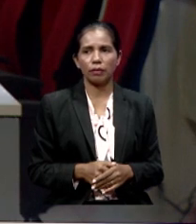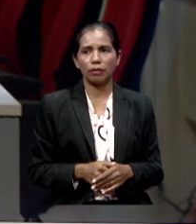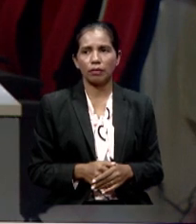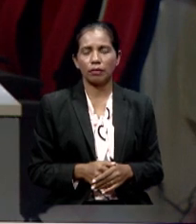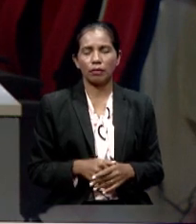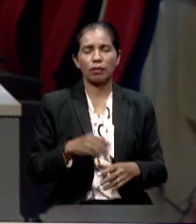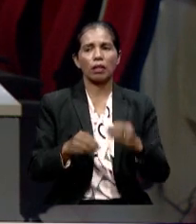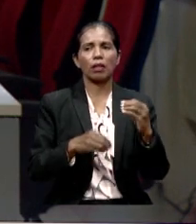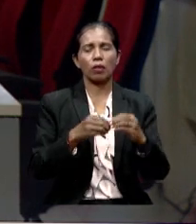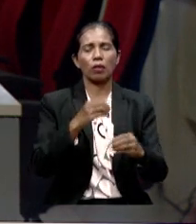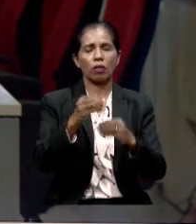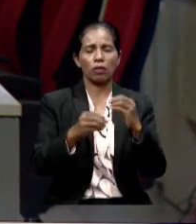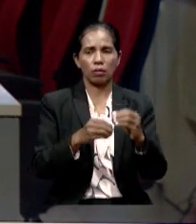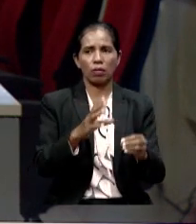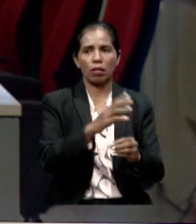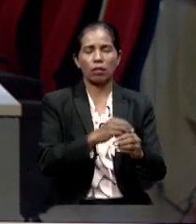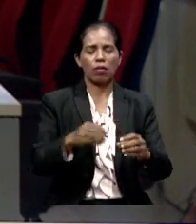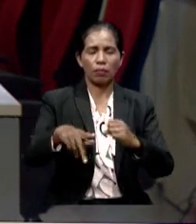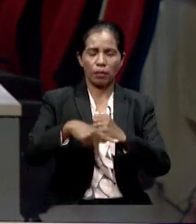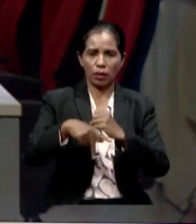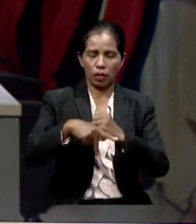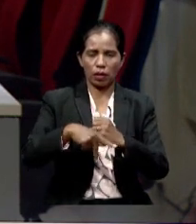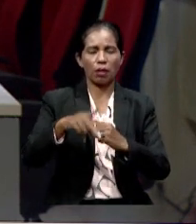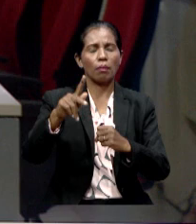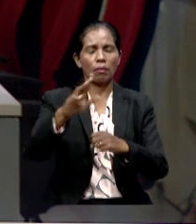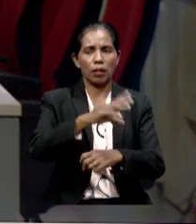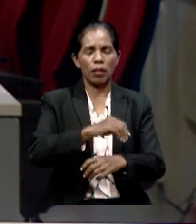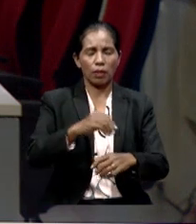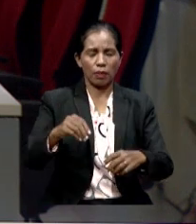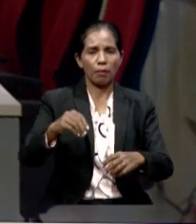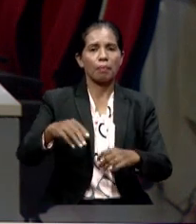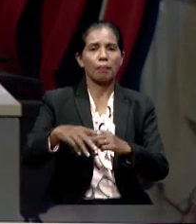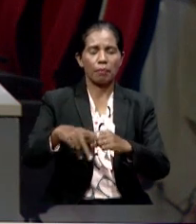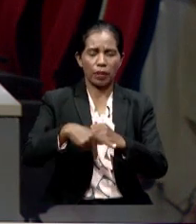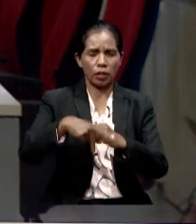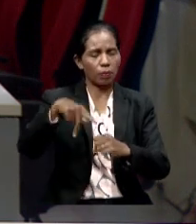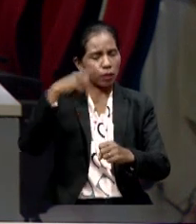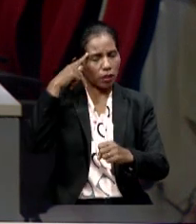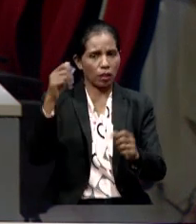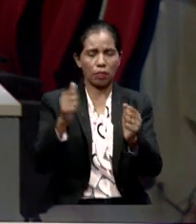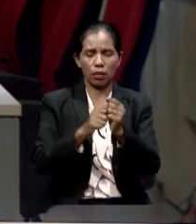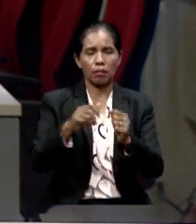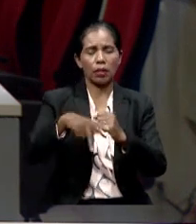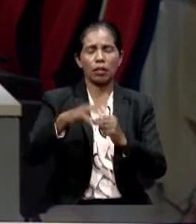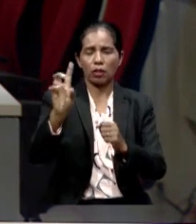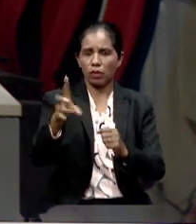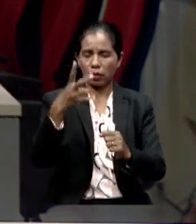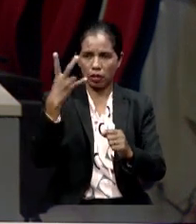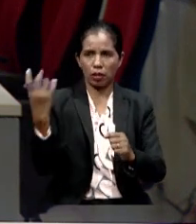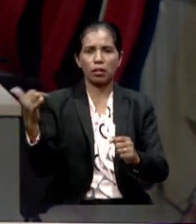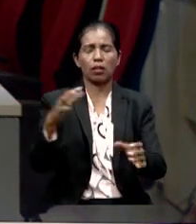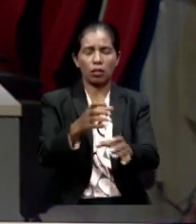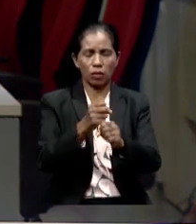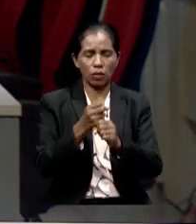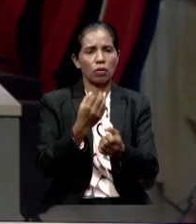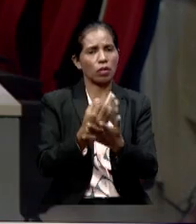Idetancona, a subvenção para partido político será presidente. Partido e a partido são no recém-rito, né? Se você se mostra a